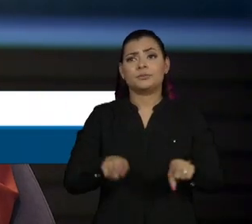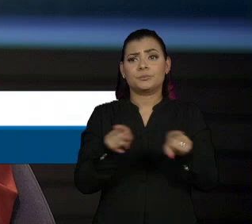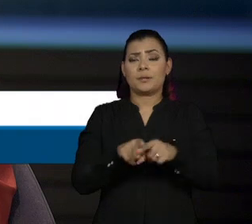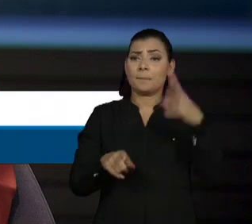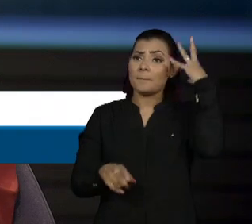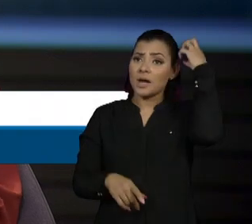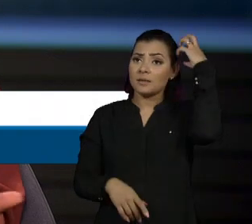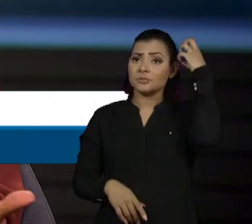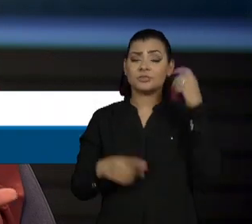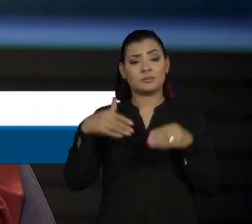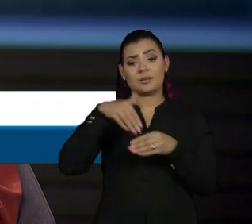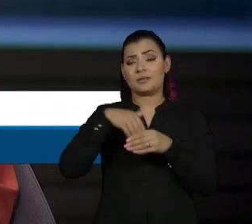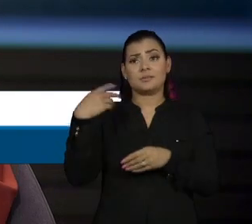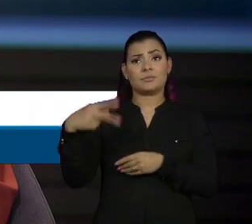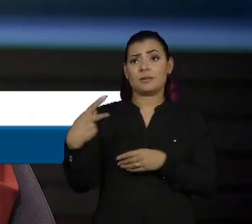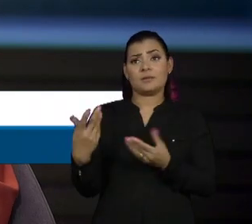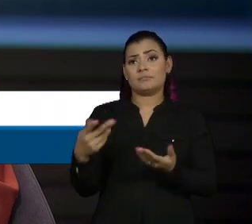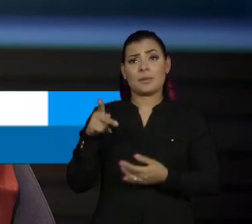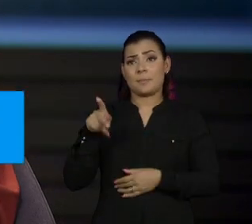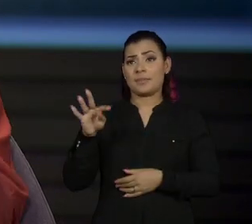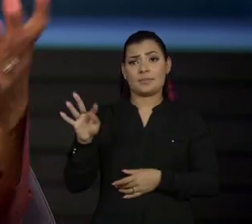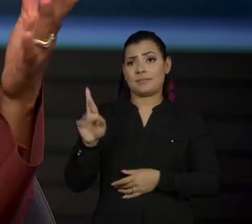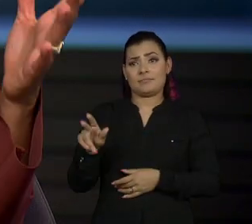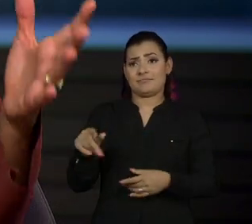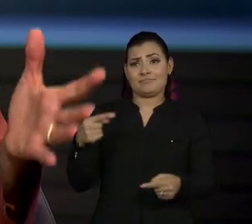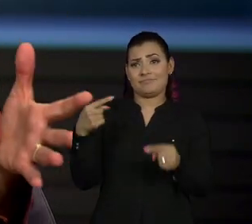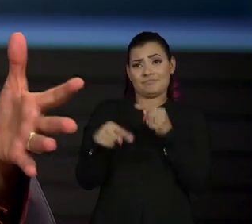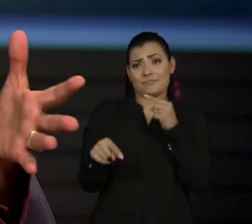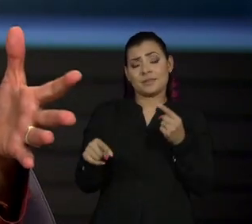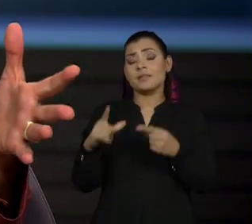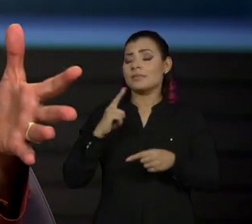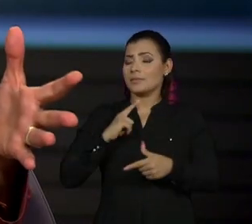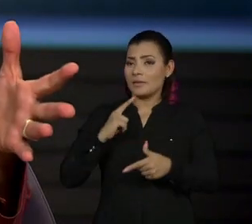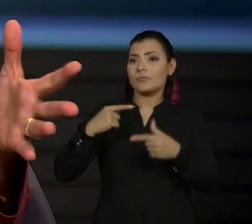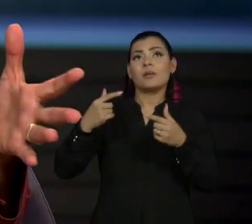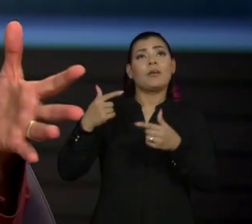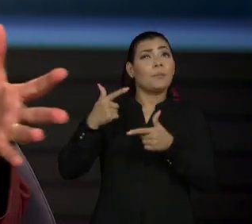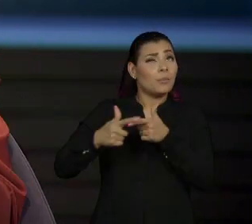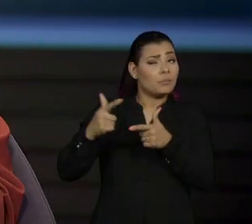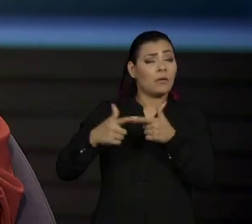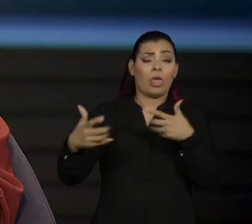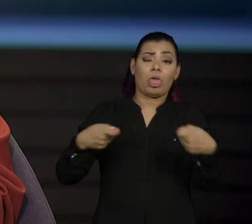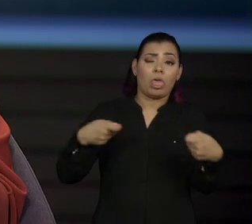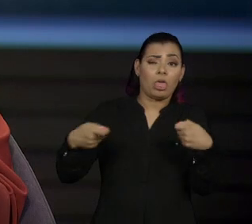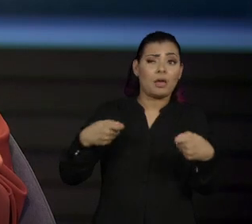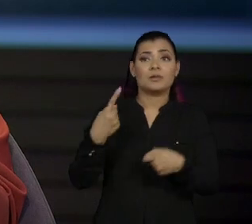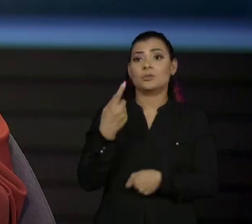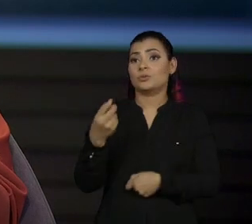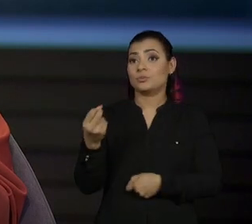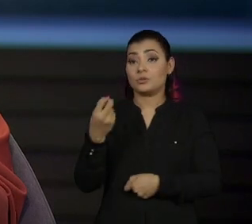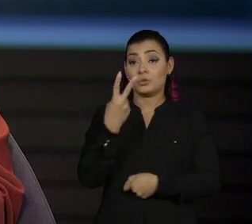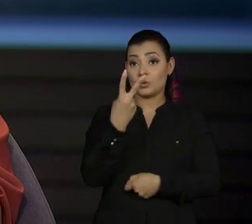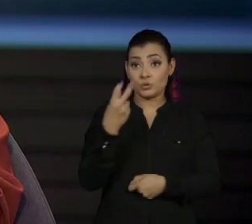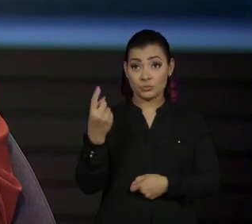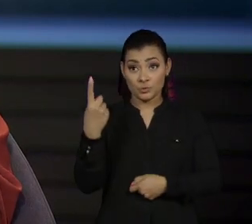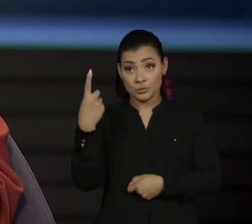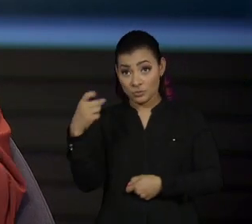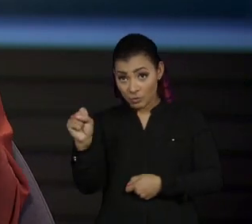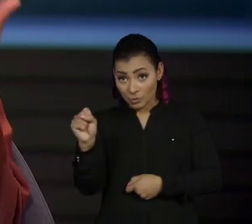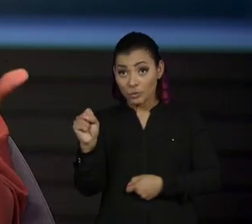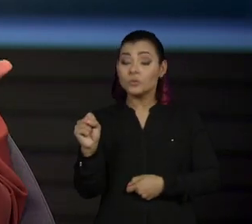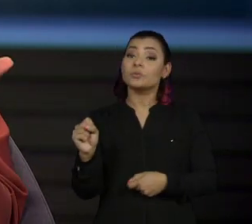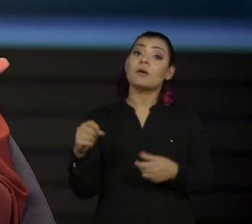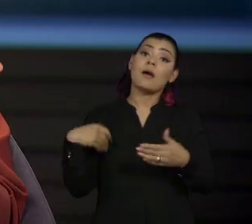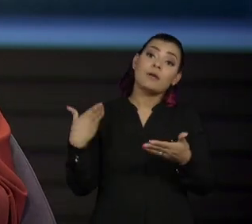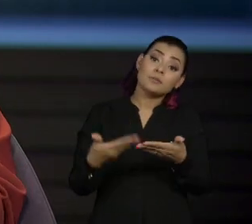é uma eleição que não é exatamente para o PT. O PT enfrentou grande desgaste em 2018, não fez nenhum meia-culpa e